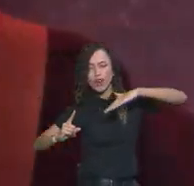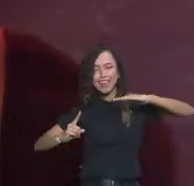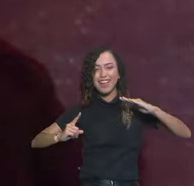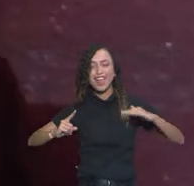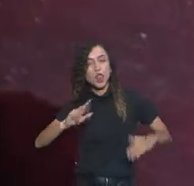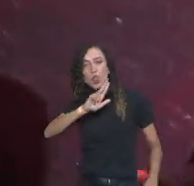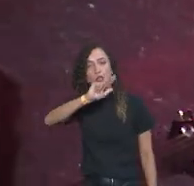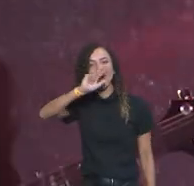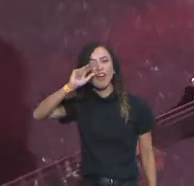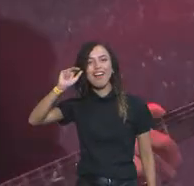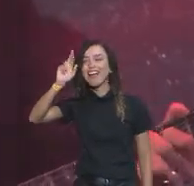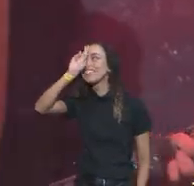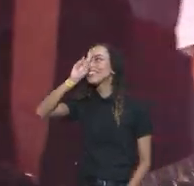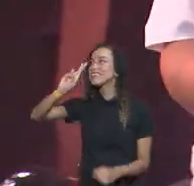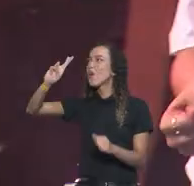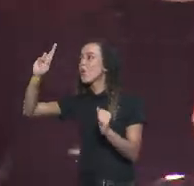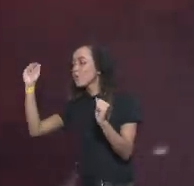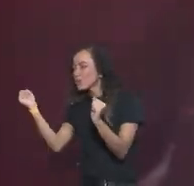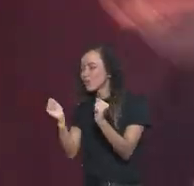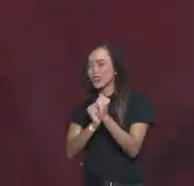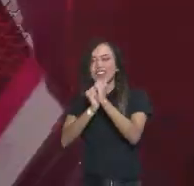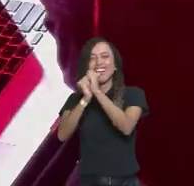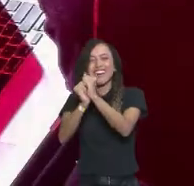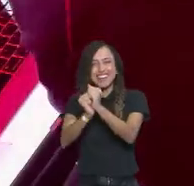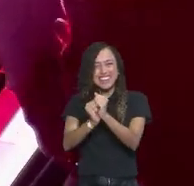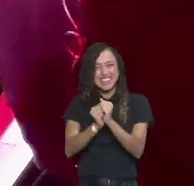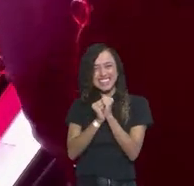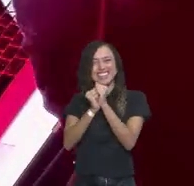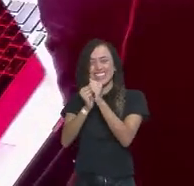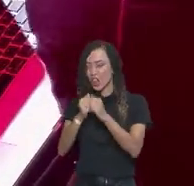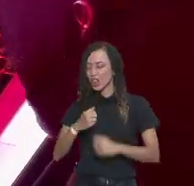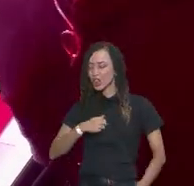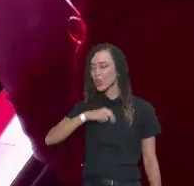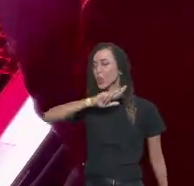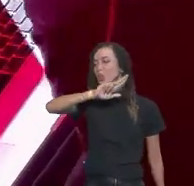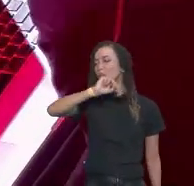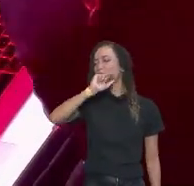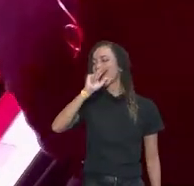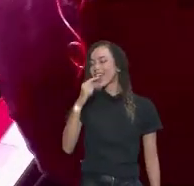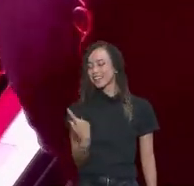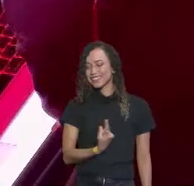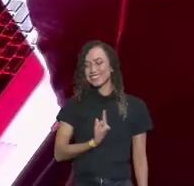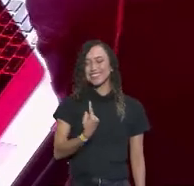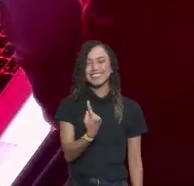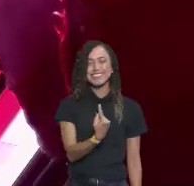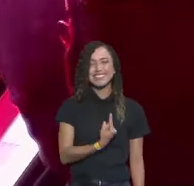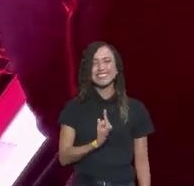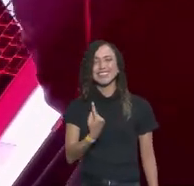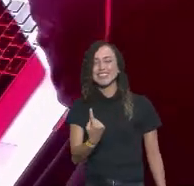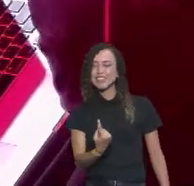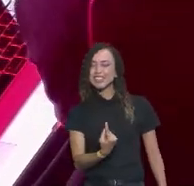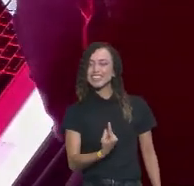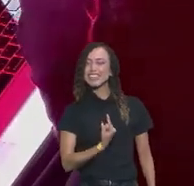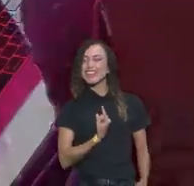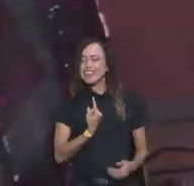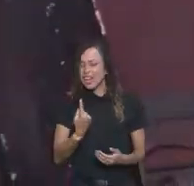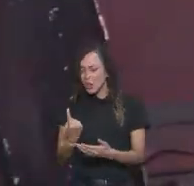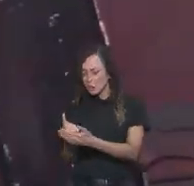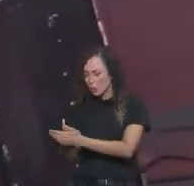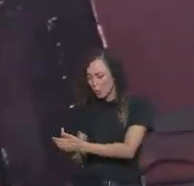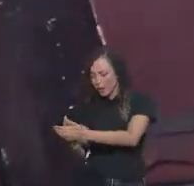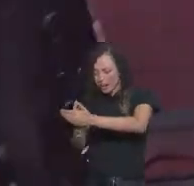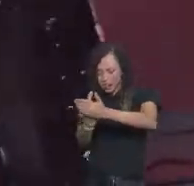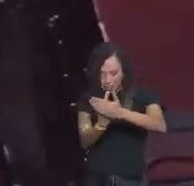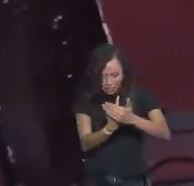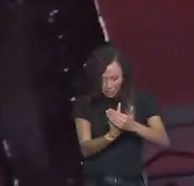pois estás comigo não estou sozinho eu estou